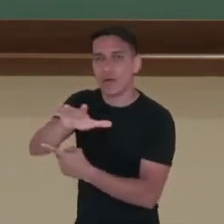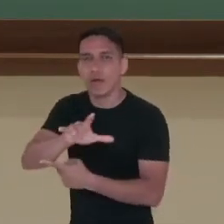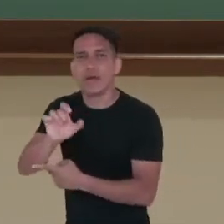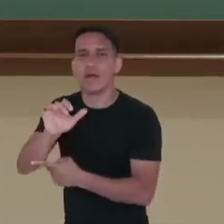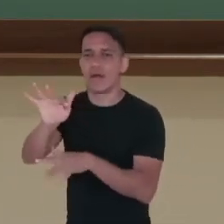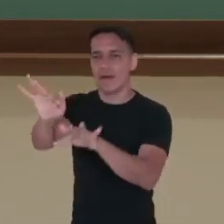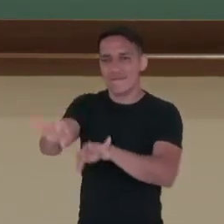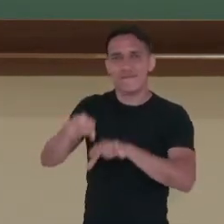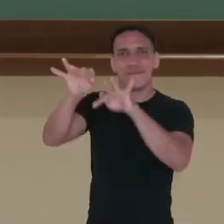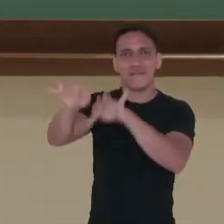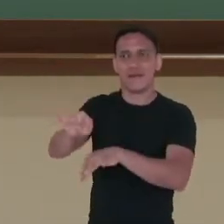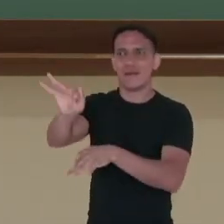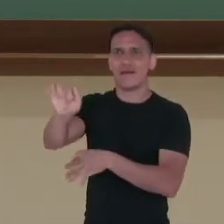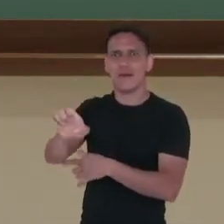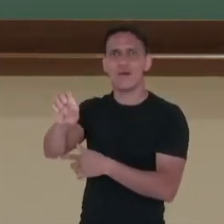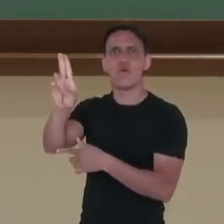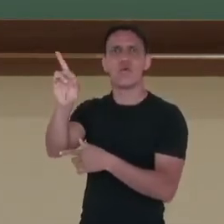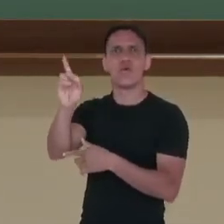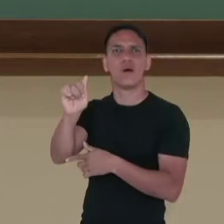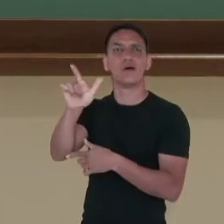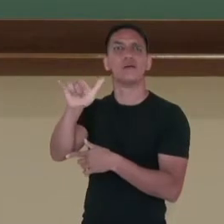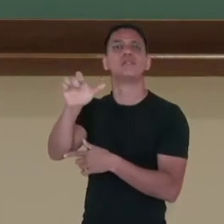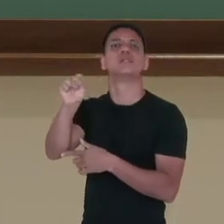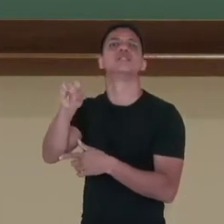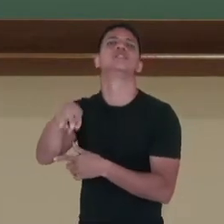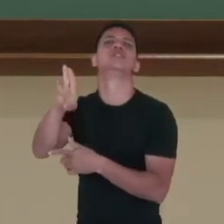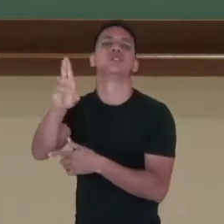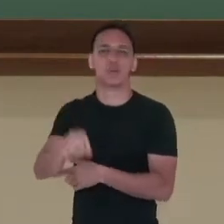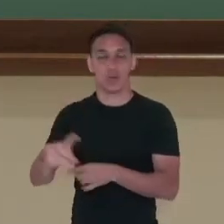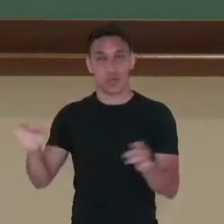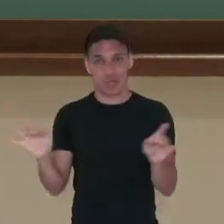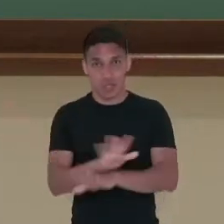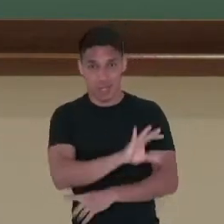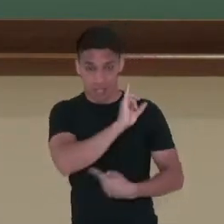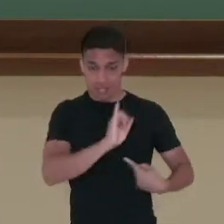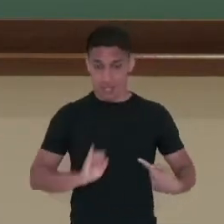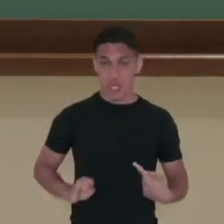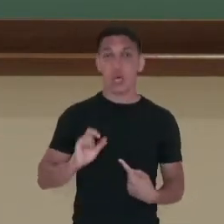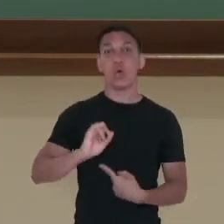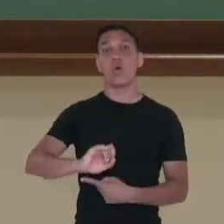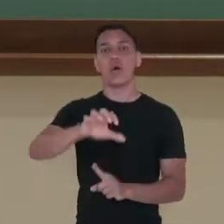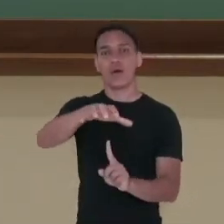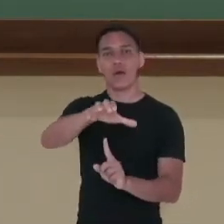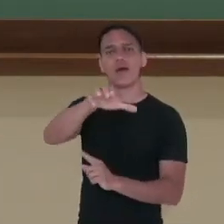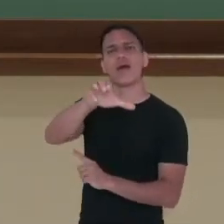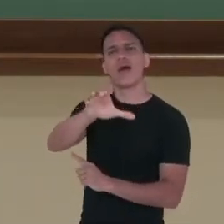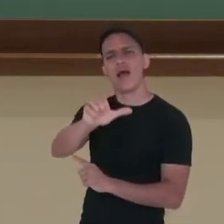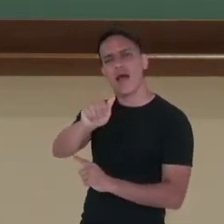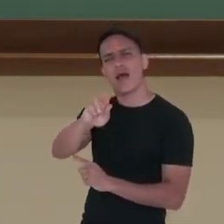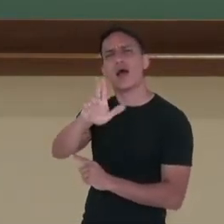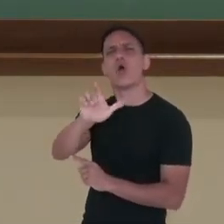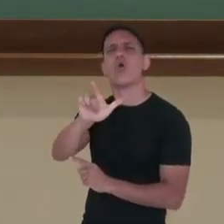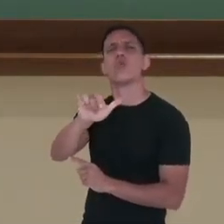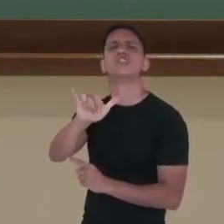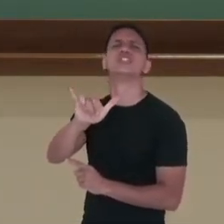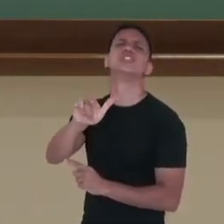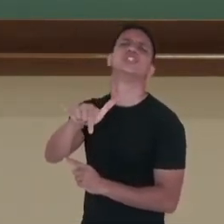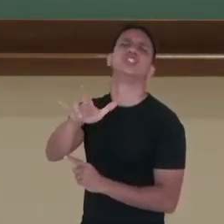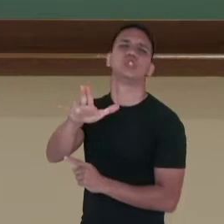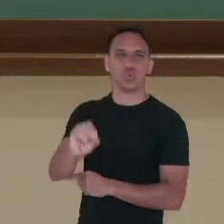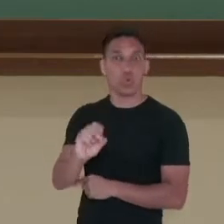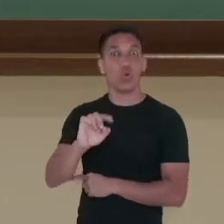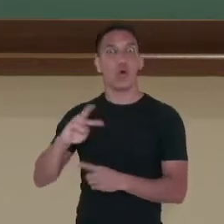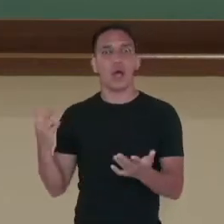do feudalismo. Logo após a queda do Império Romano, não, né? O Império Carolíngio, vamos entender um pouco essa dinâmica